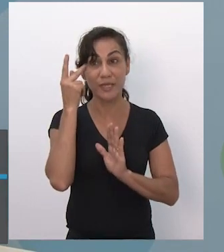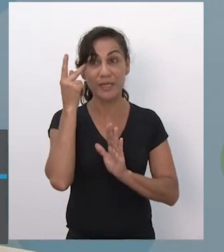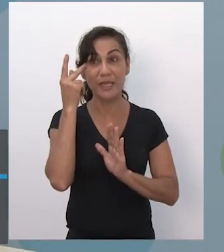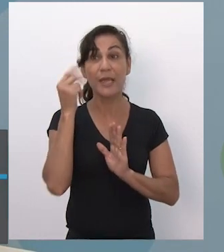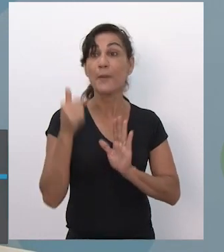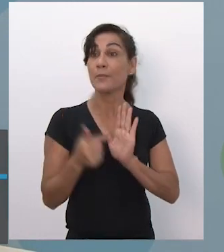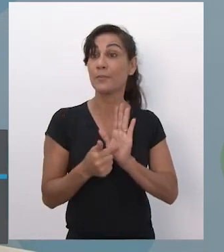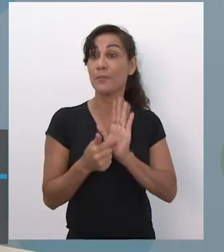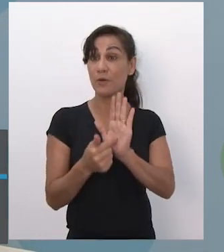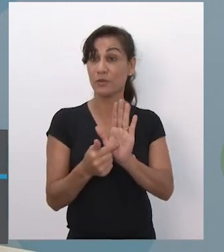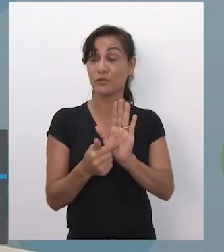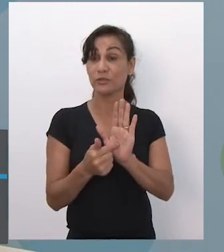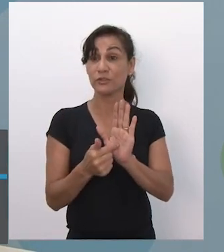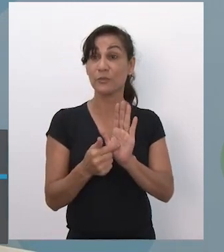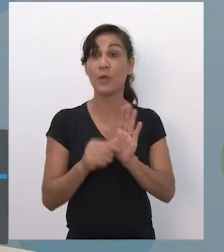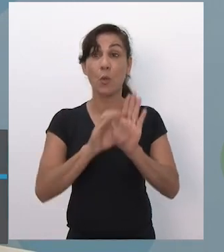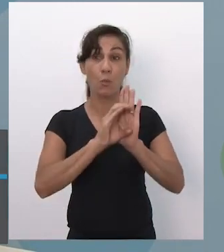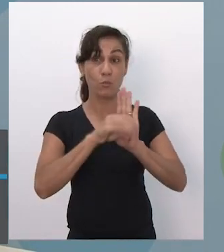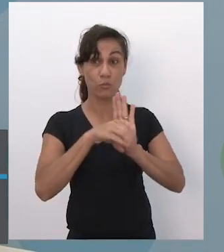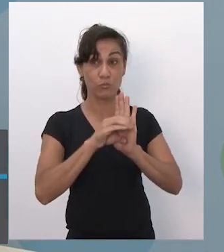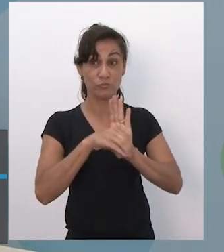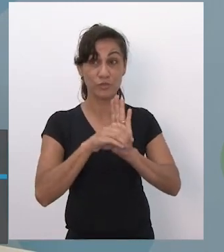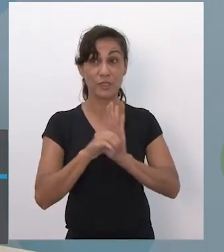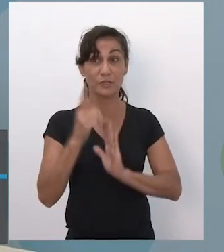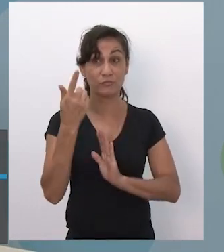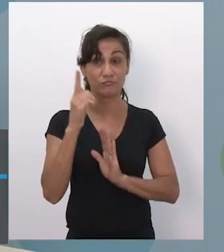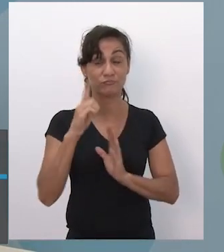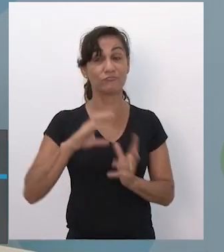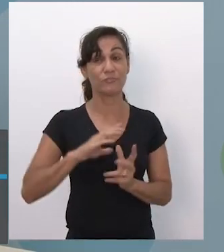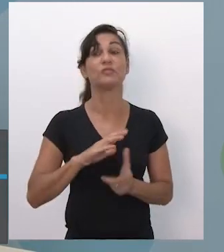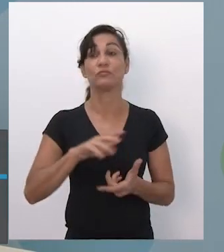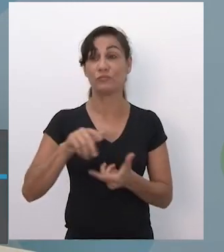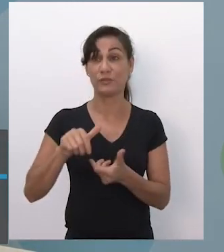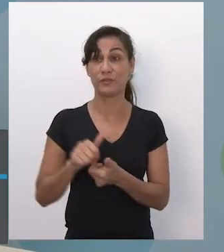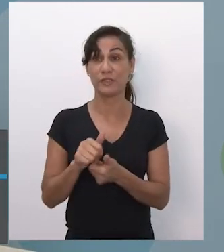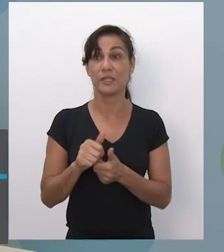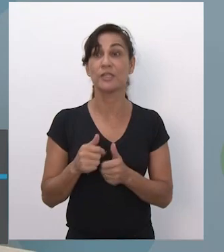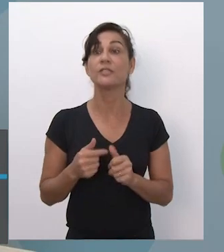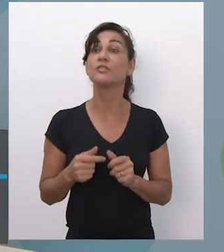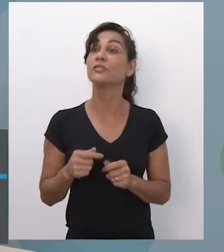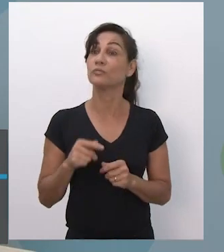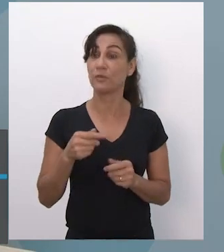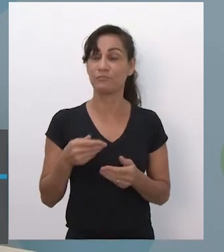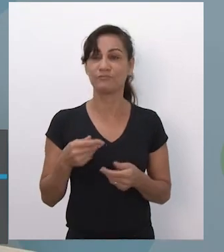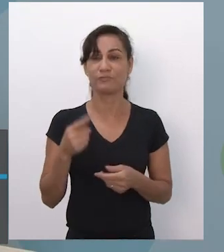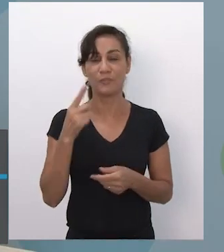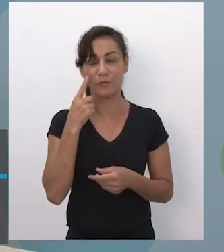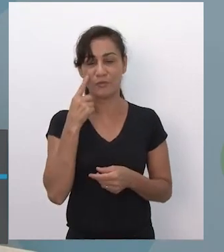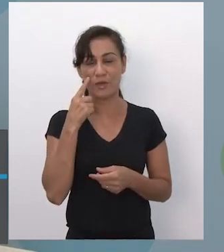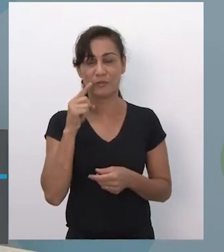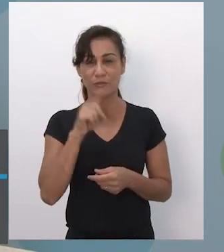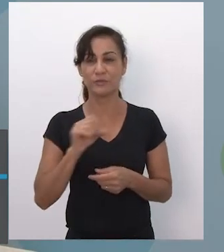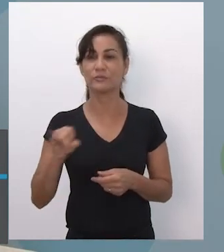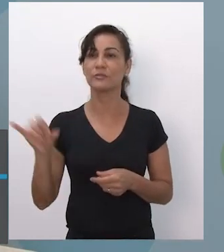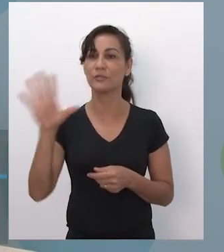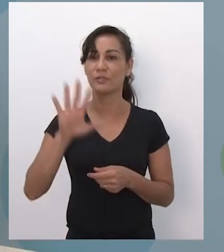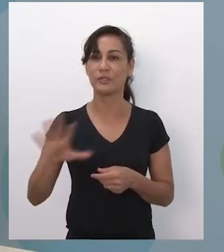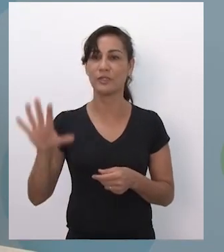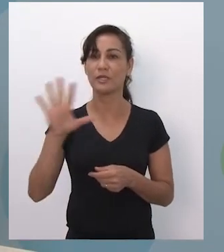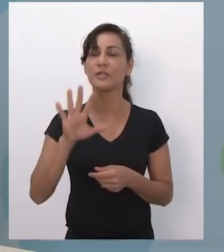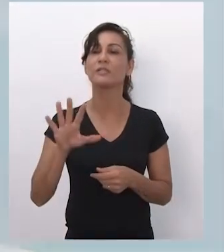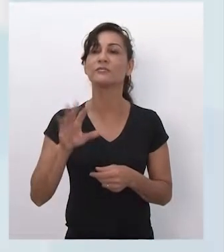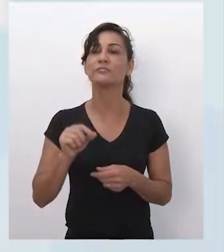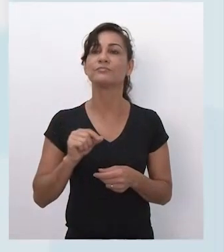com alguns conceitos estruturantes da geografia. E é isso que a gente vai ver agora no próximo slide. Os conceitos